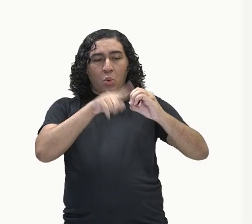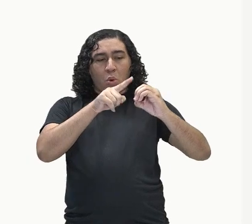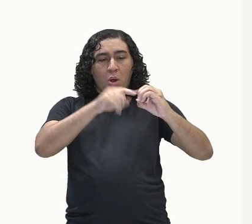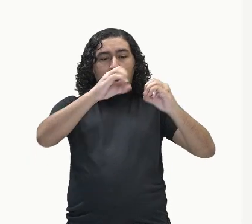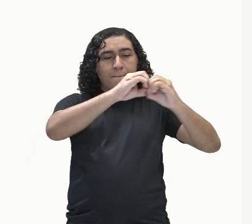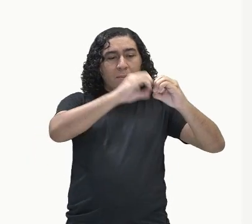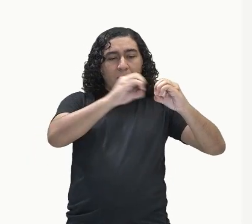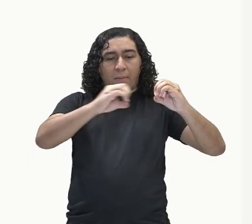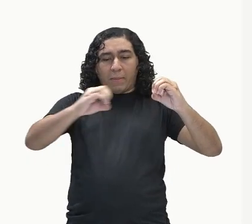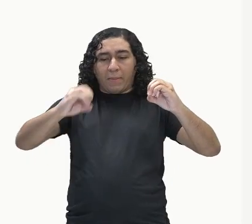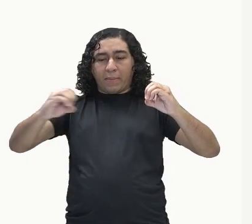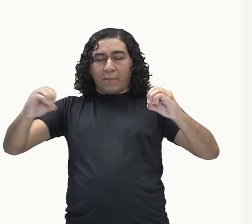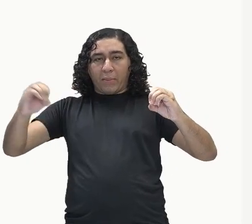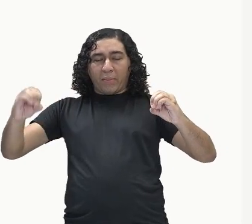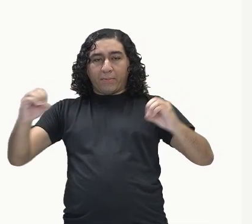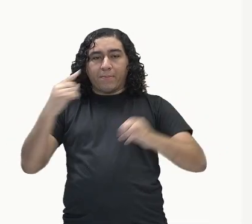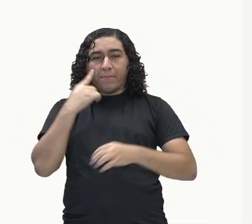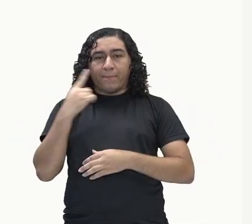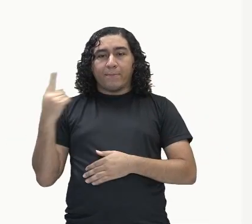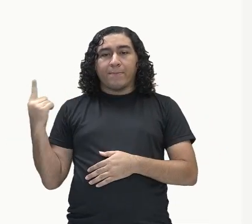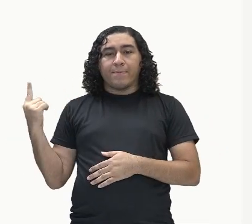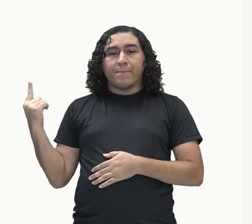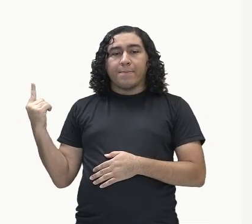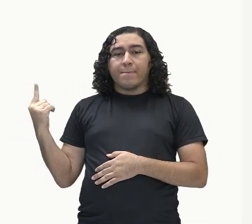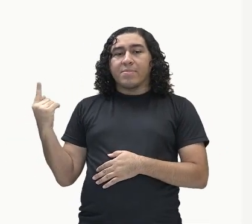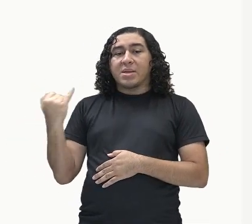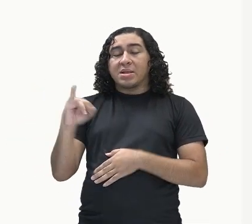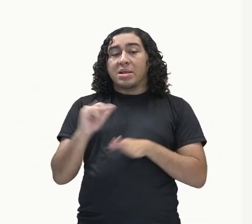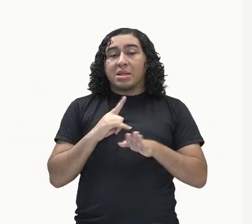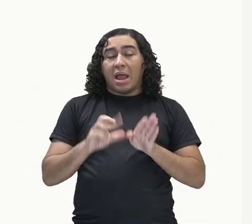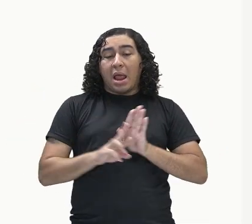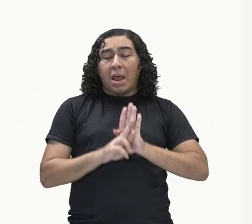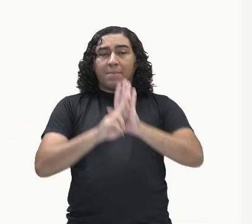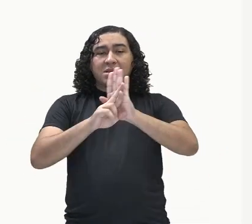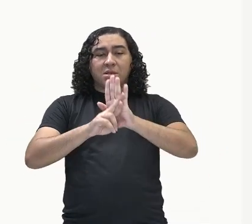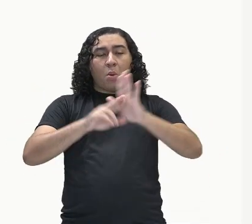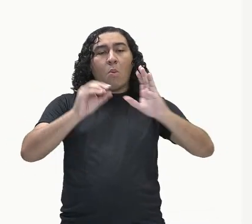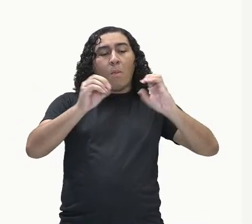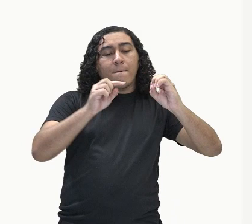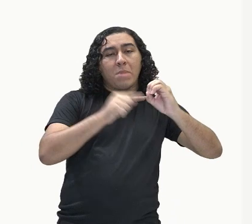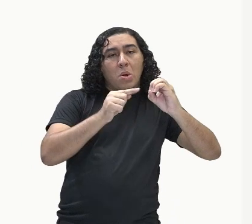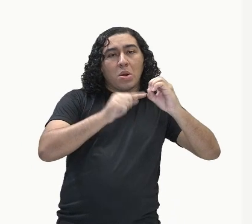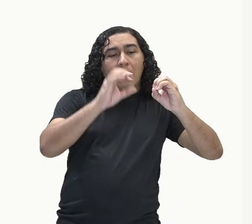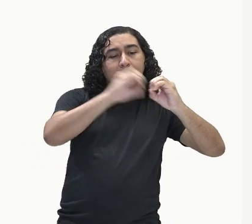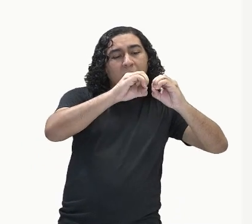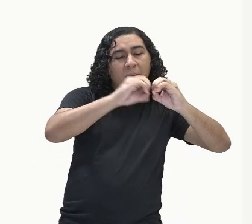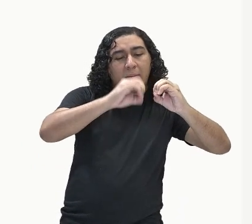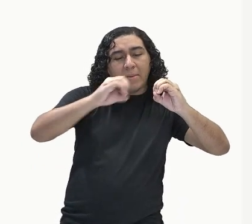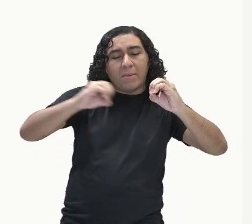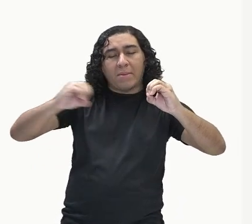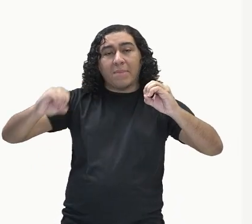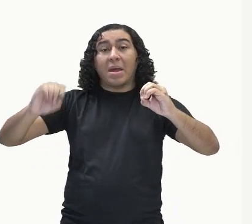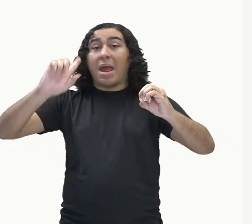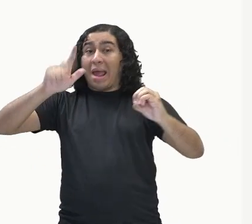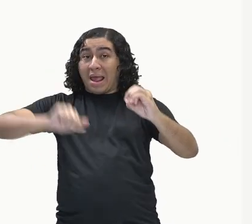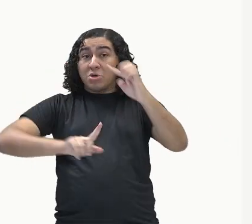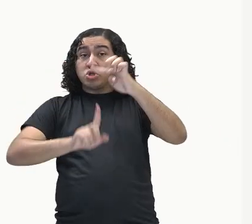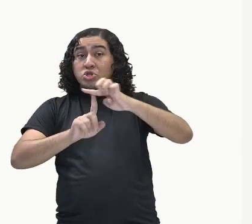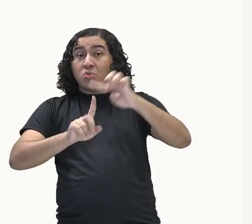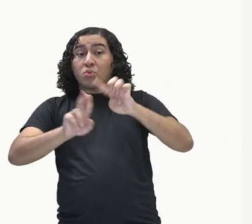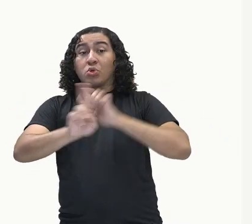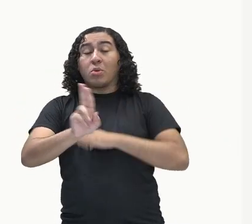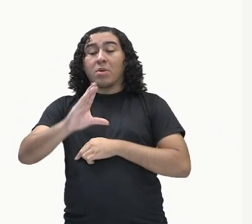de bolinha né então quando a gente observa essa representação bolinha a gente já sabe que a classificação dessas bactérias é